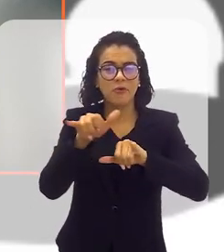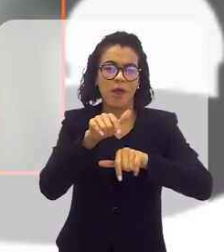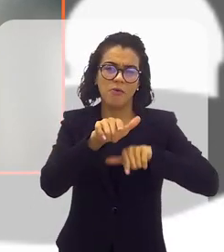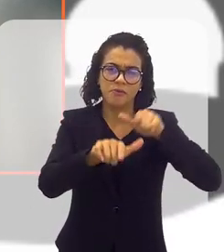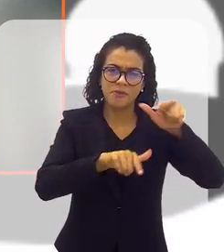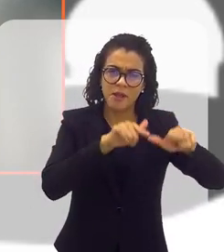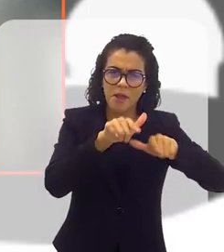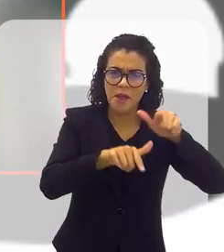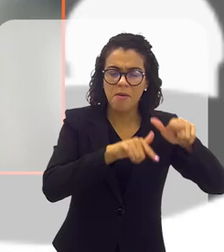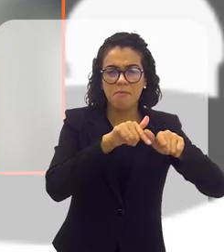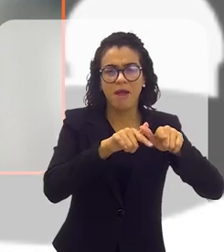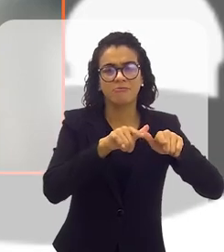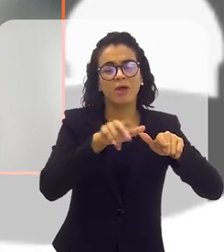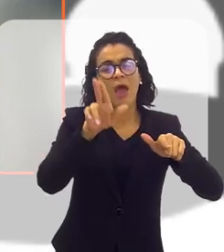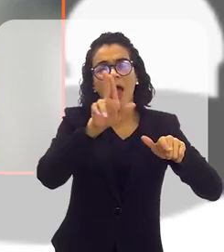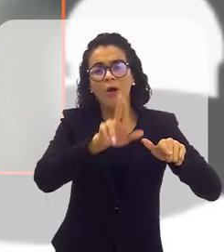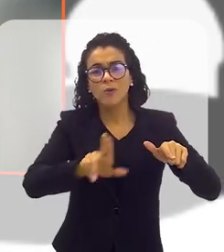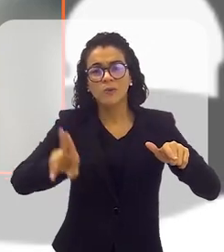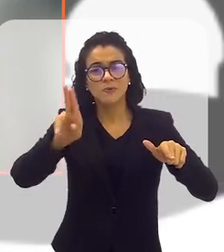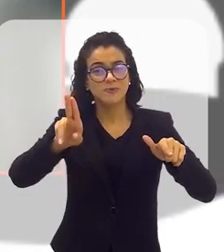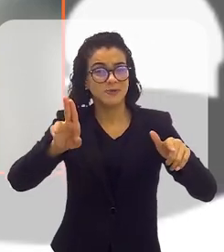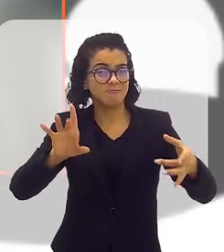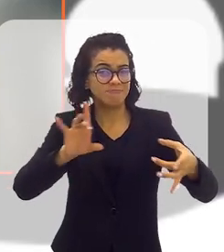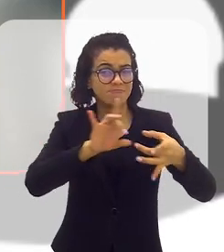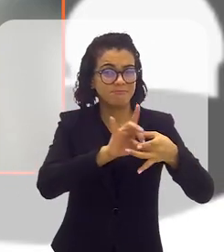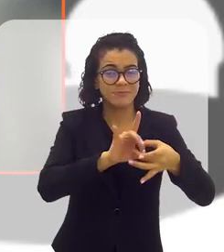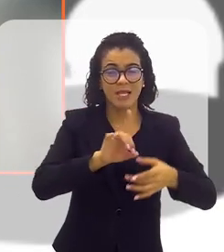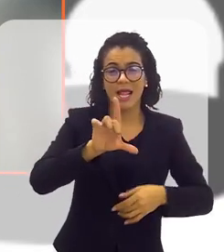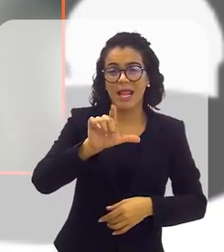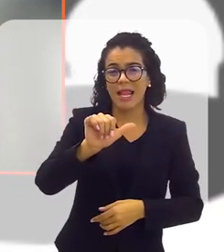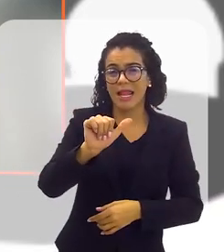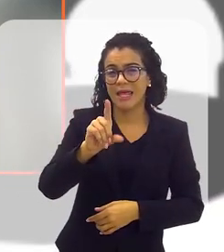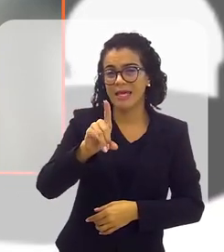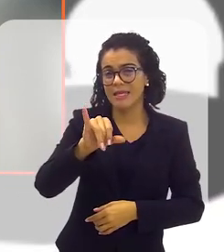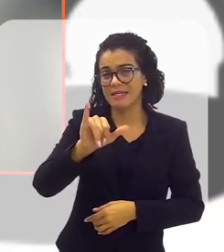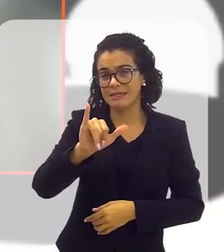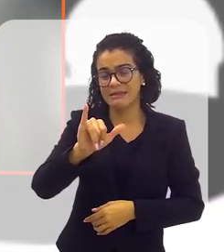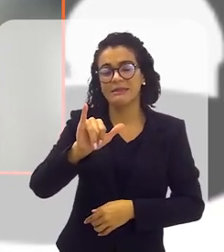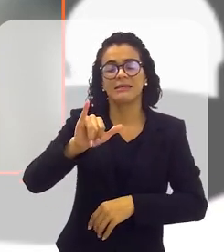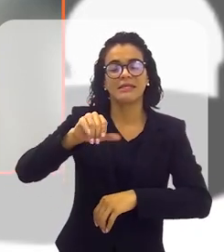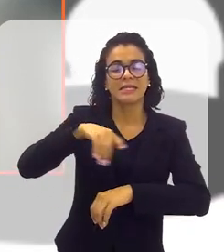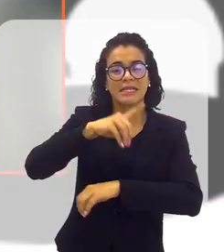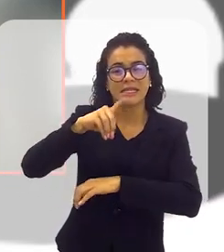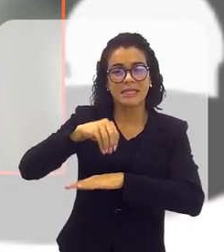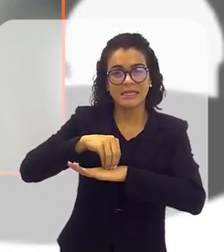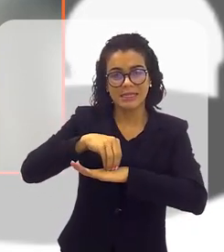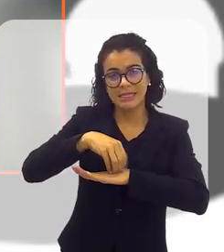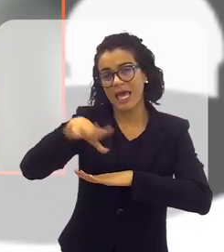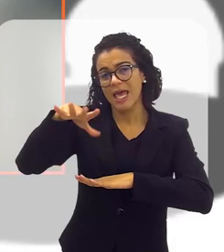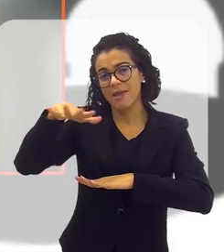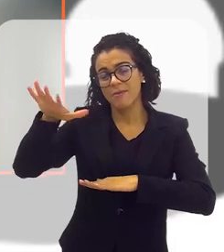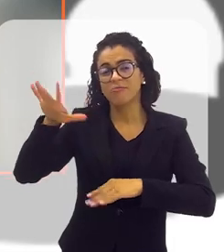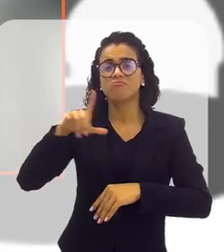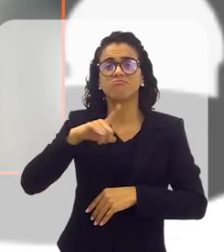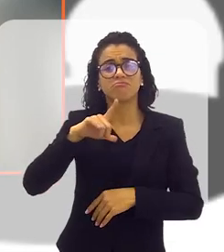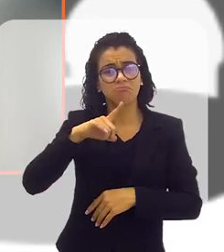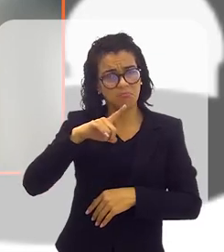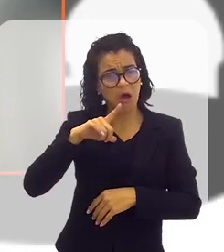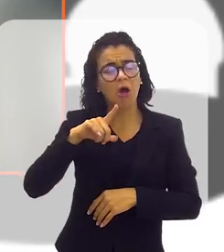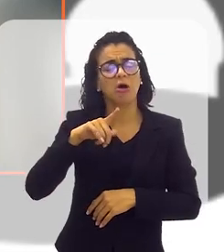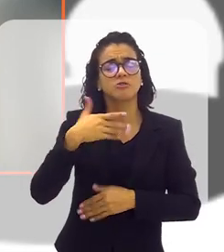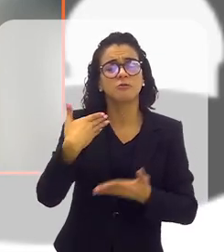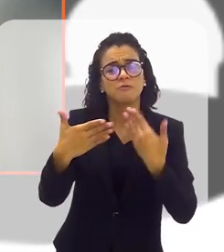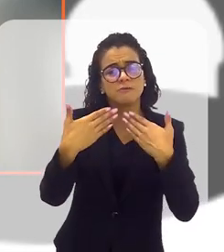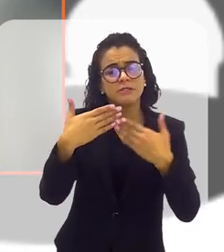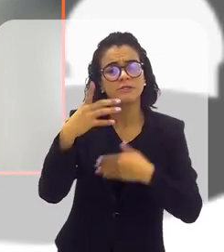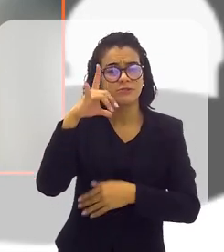divulgar os seus negócios, né, através aí dessa rede do Lady Diamond. Elas podem nos chamar no direct do Instagram, que a gente tem